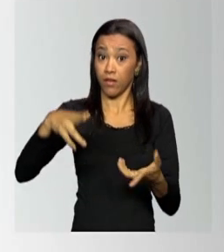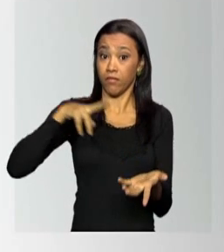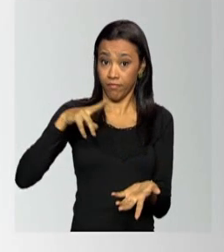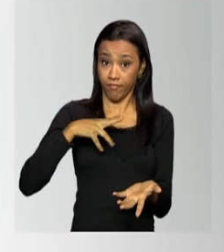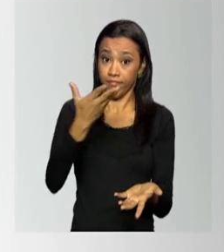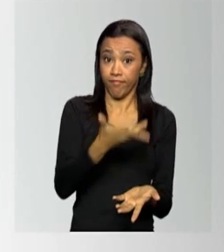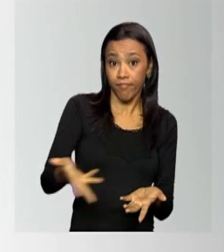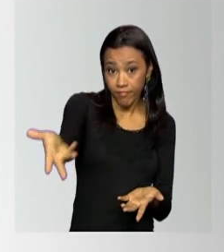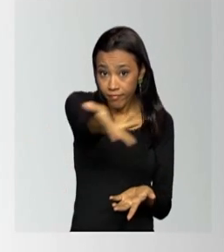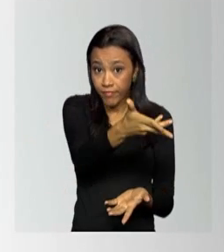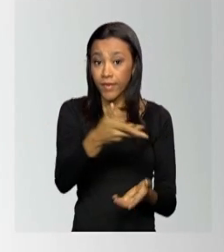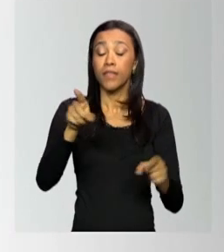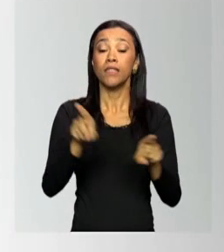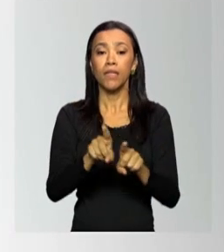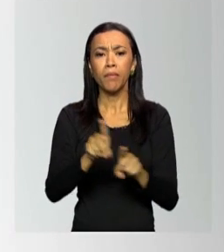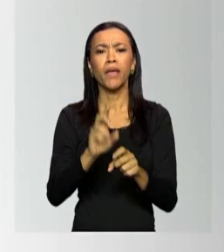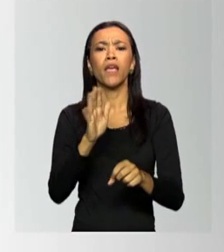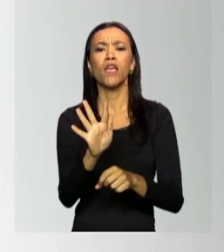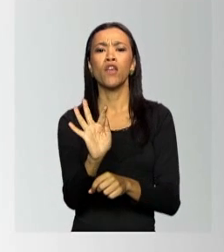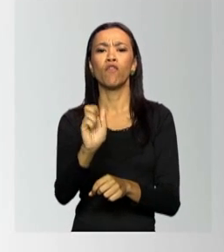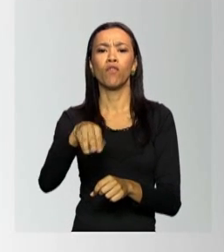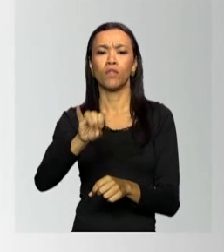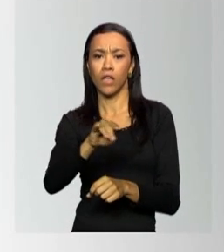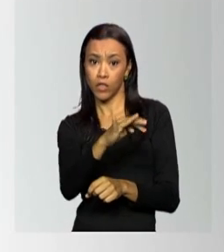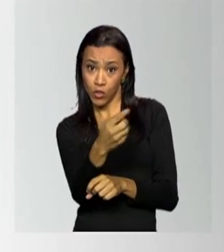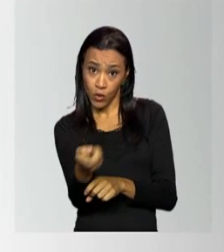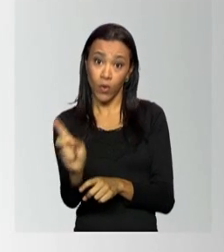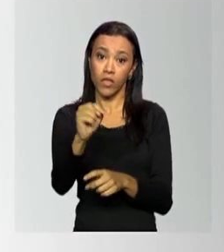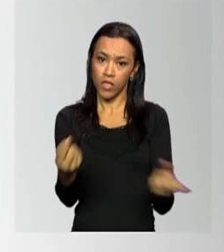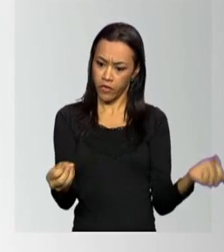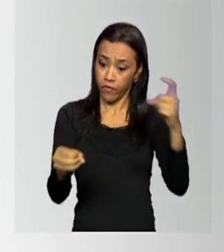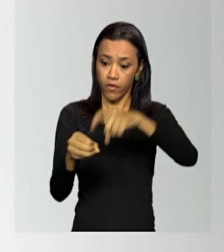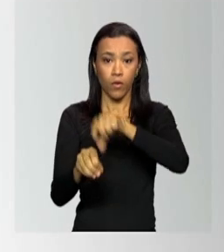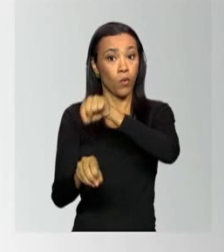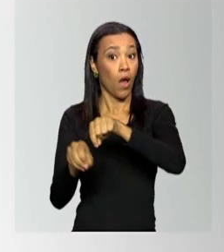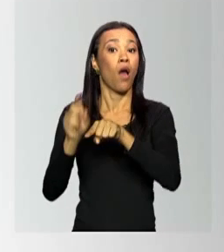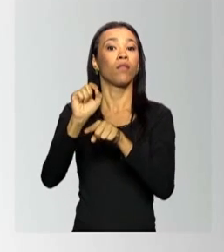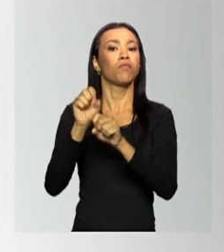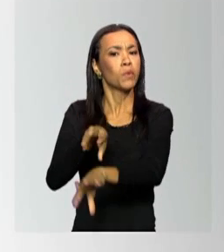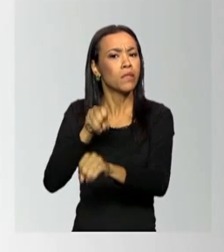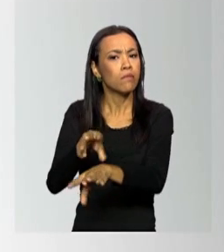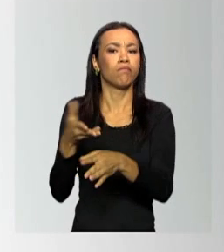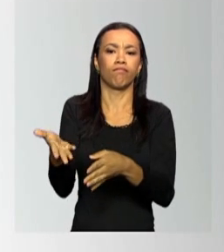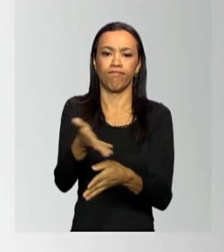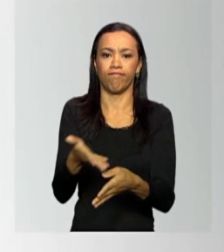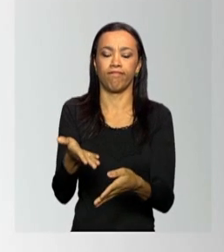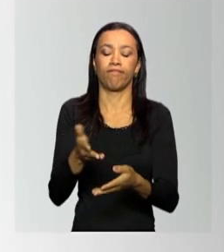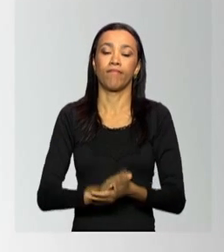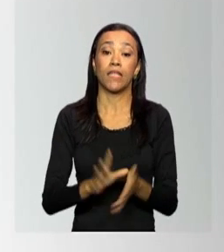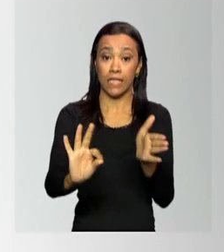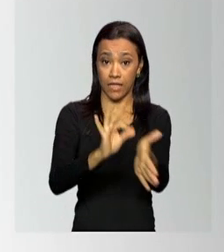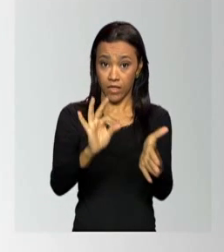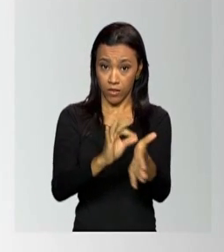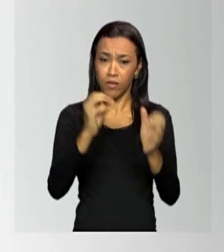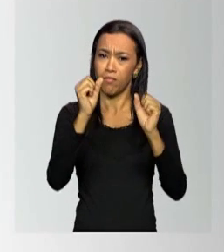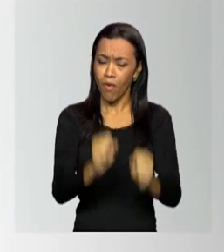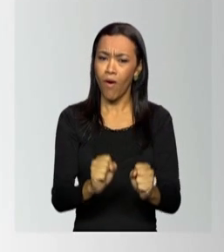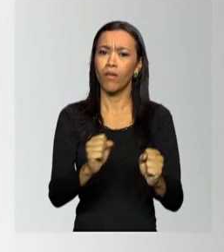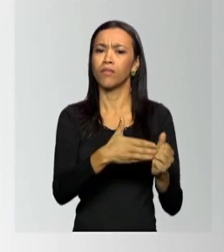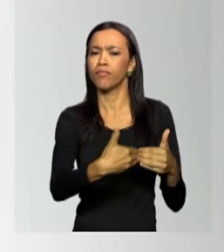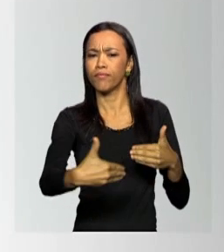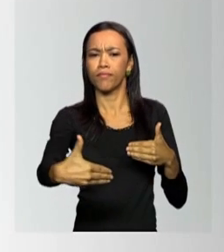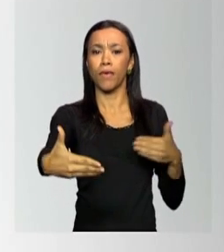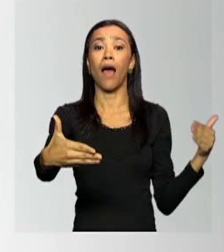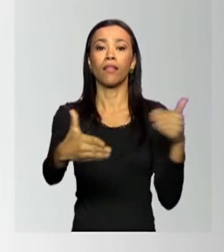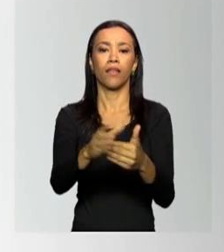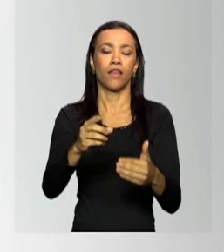da iniciativa privada e fundações de direito privado vinculadas a uma instituição de ensino. As inscrições devem ser feitas